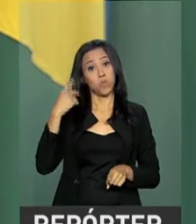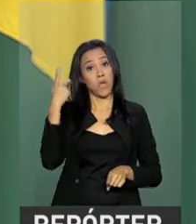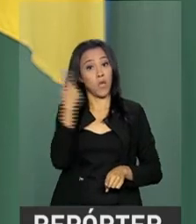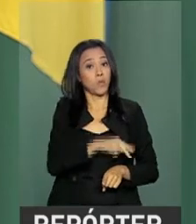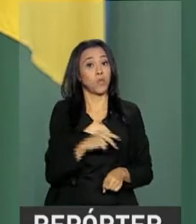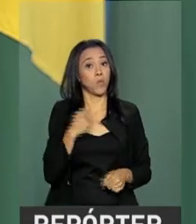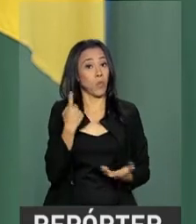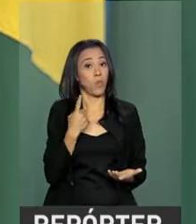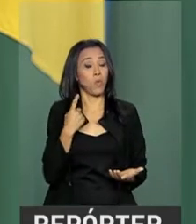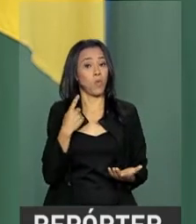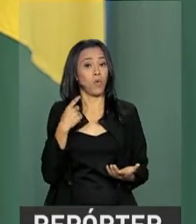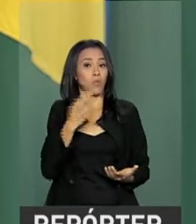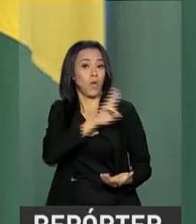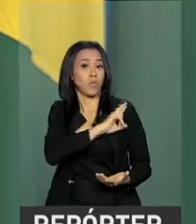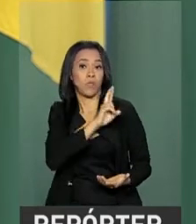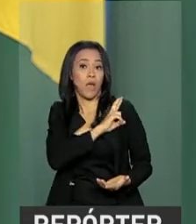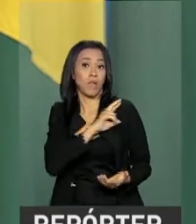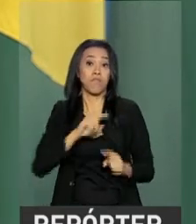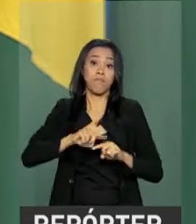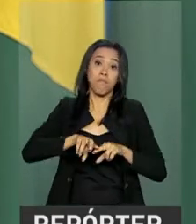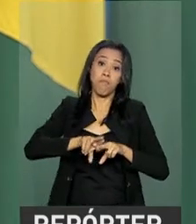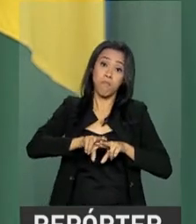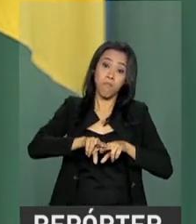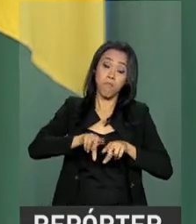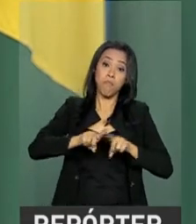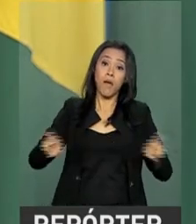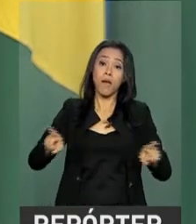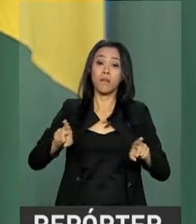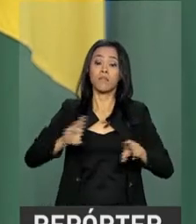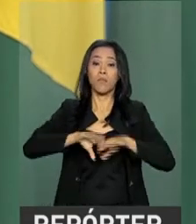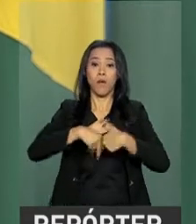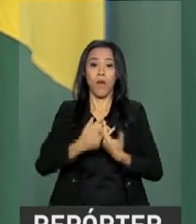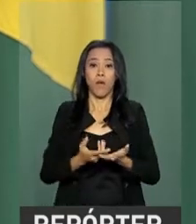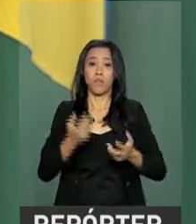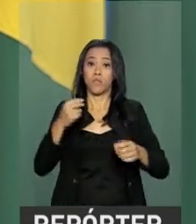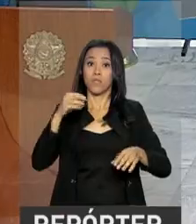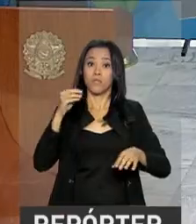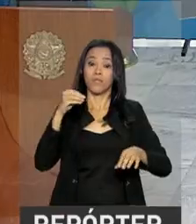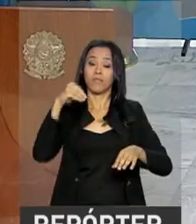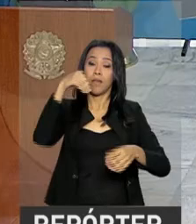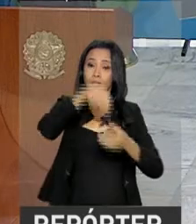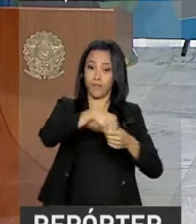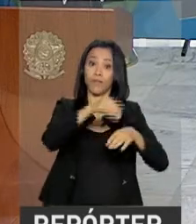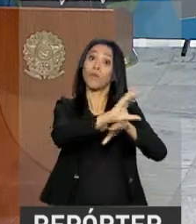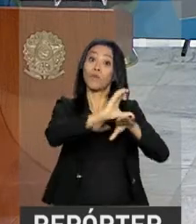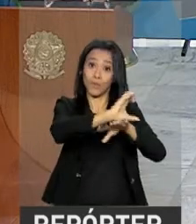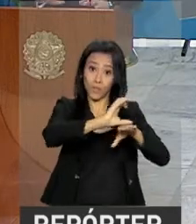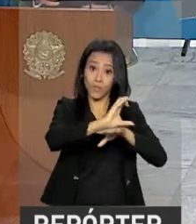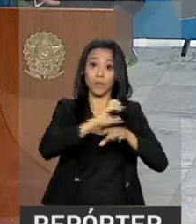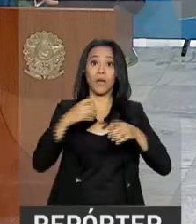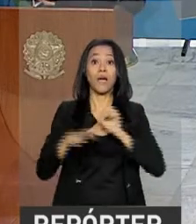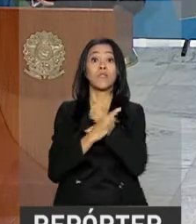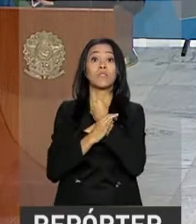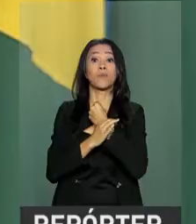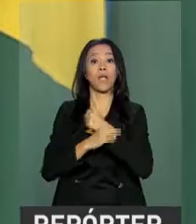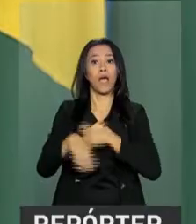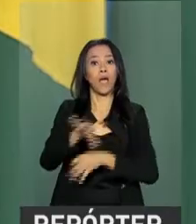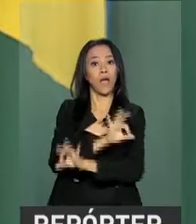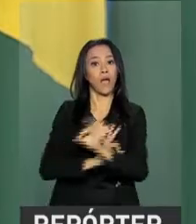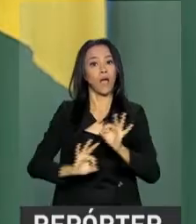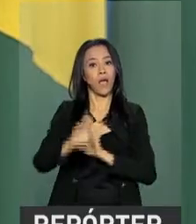mas em razão da o texto constitucional que determina a garantia da lei de ordem com batem